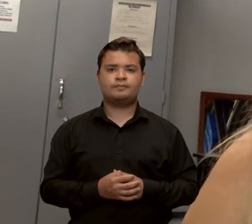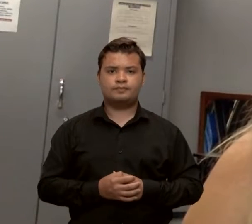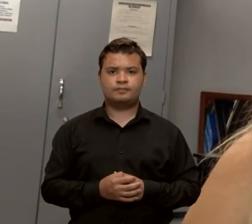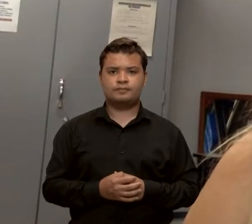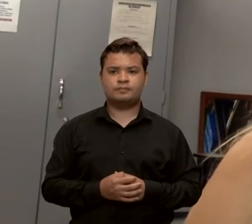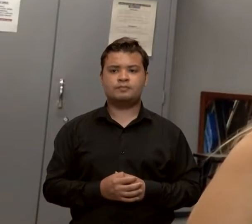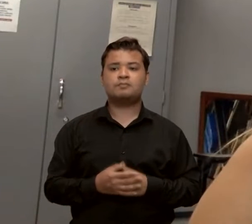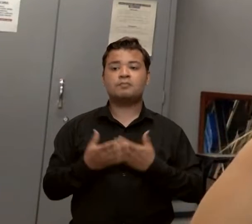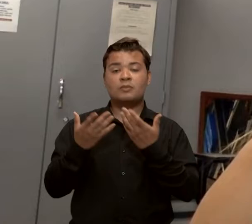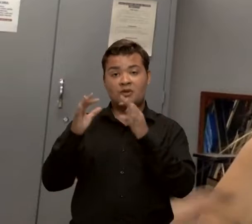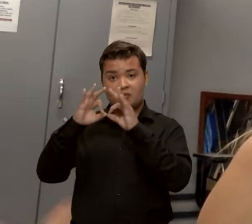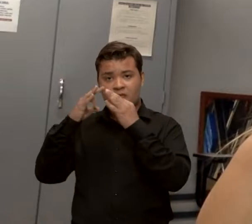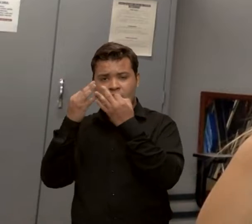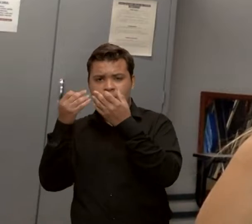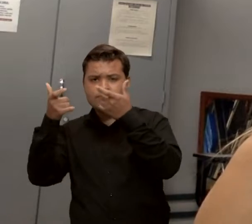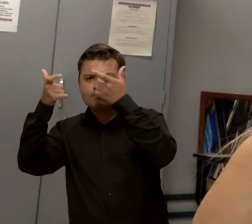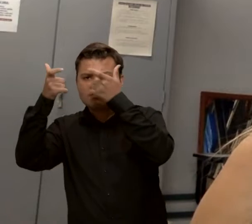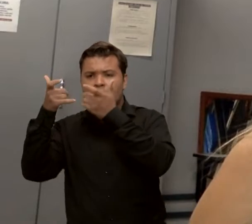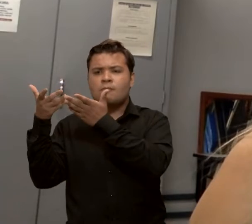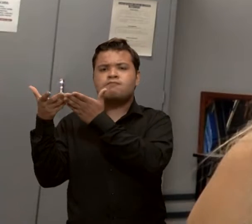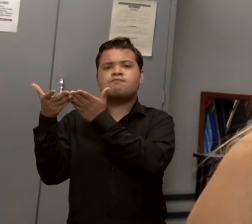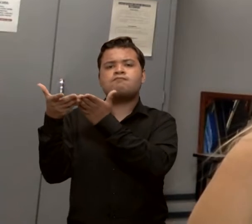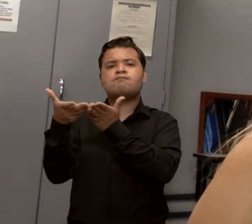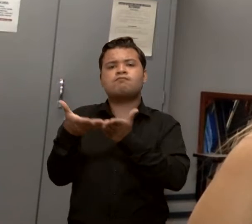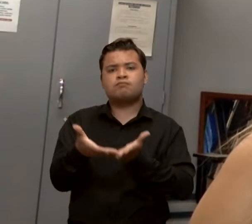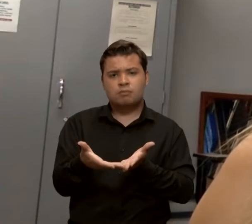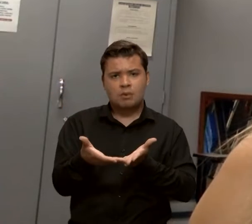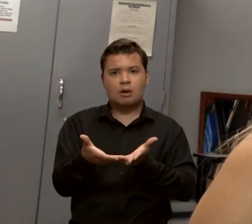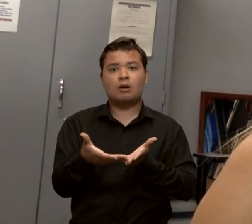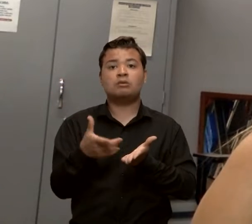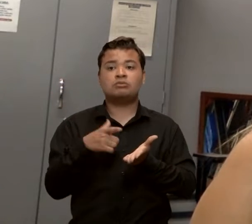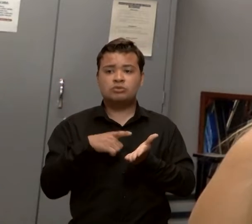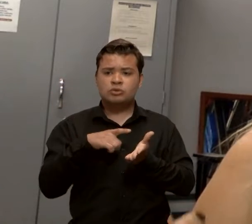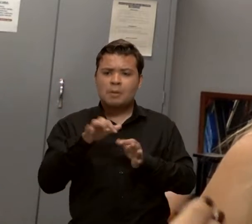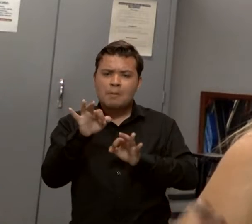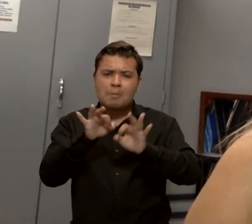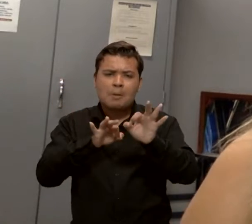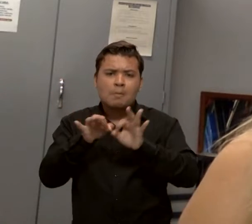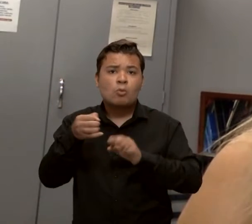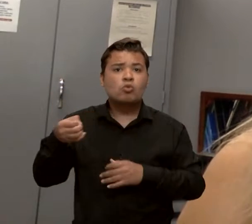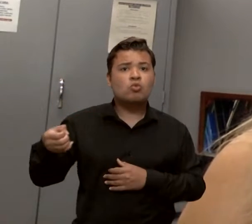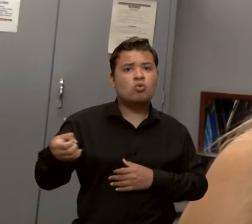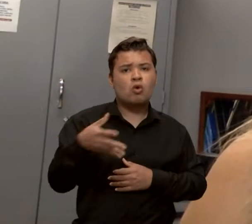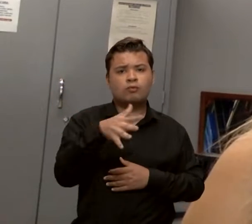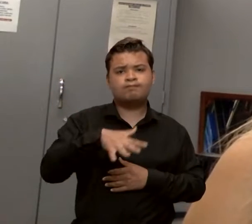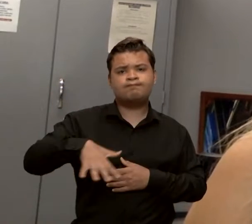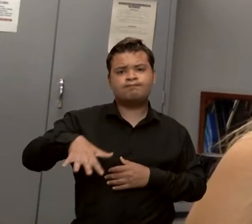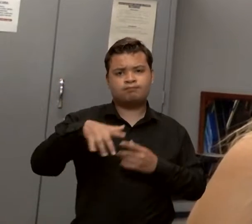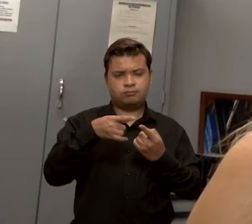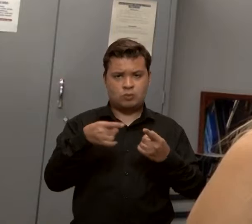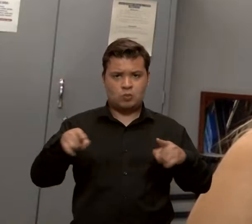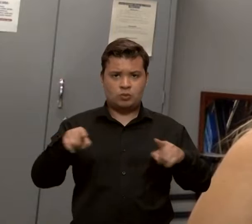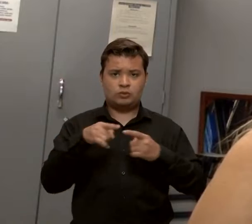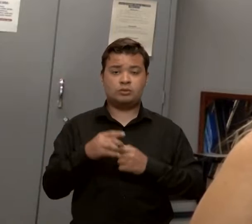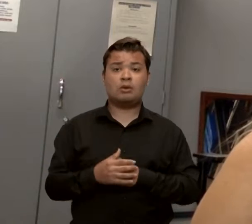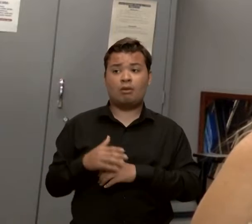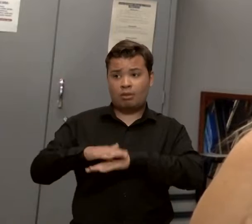da chegada da família real, se cria uma cena musical, né? Então, um dos primeiros atos que a família